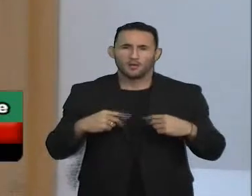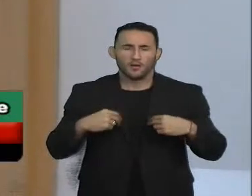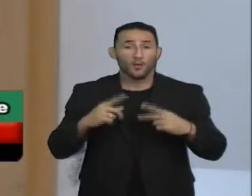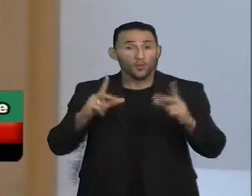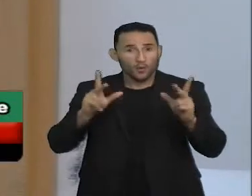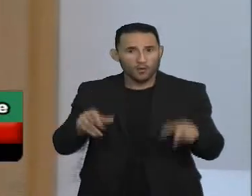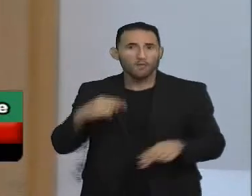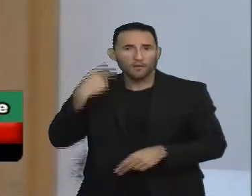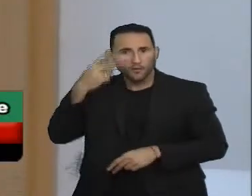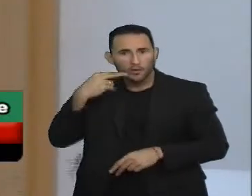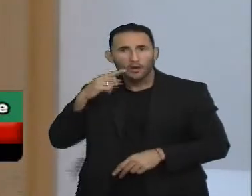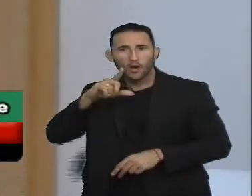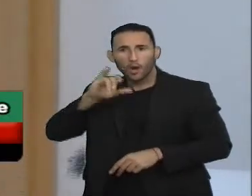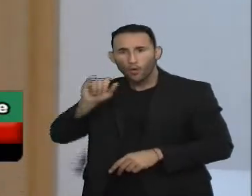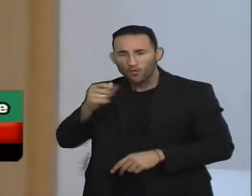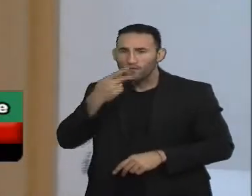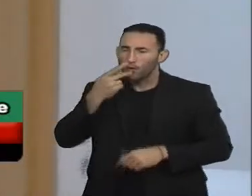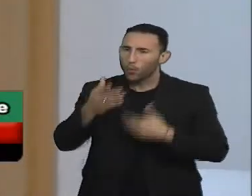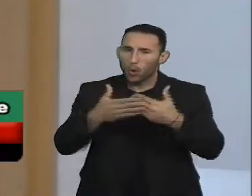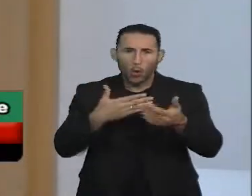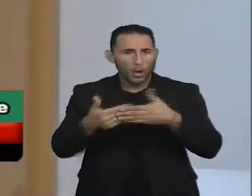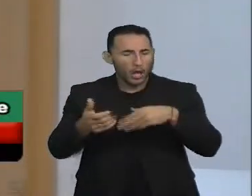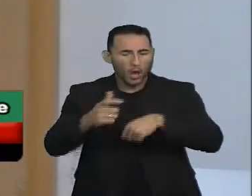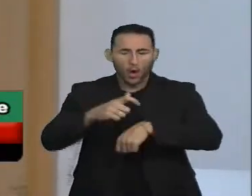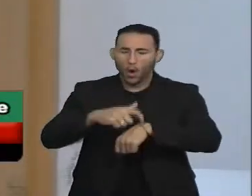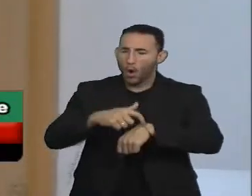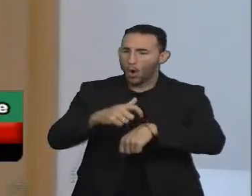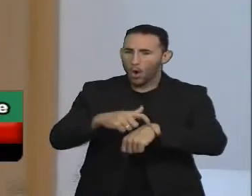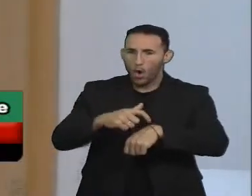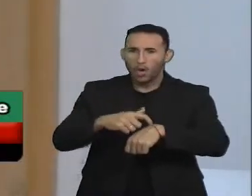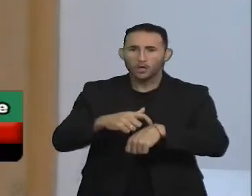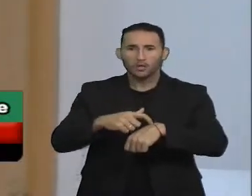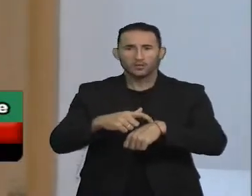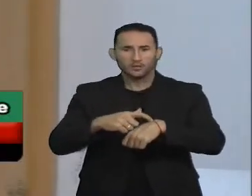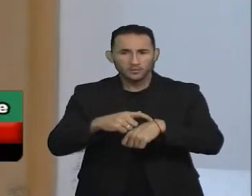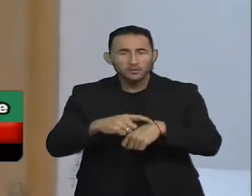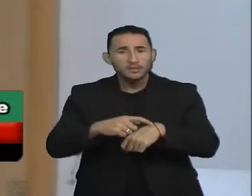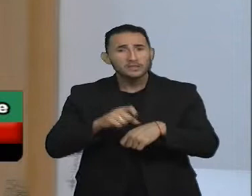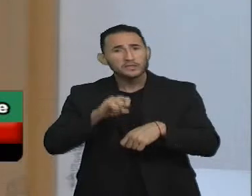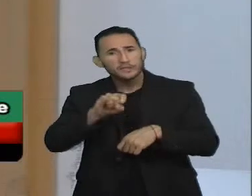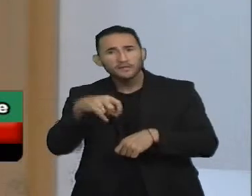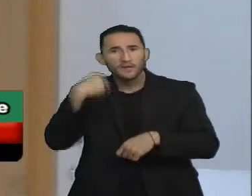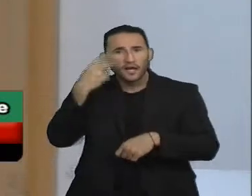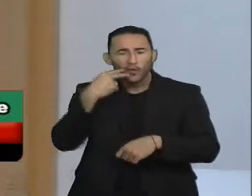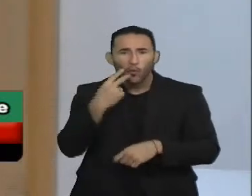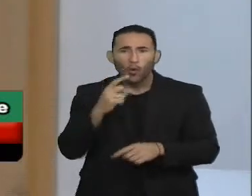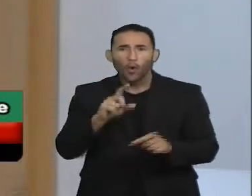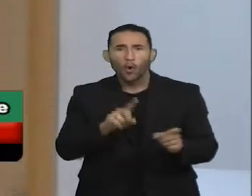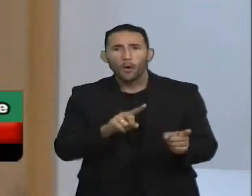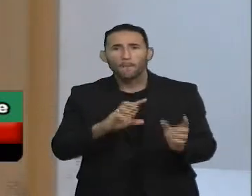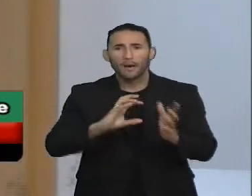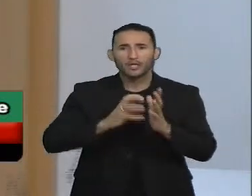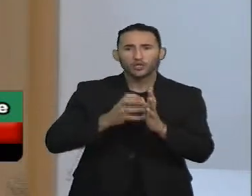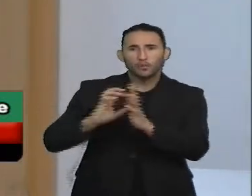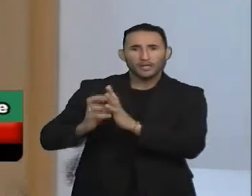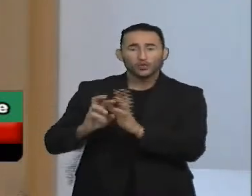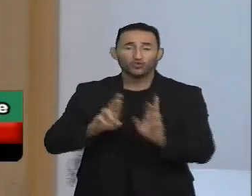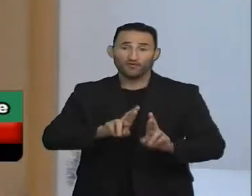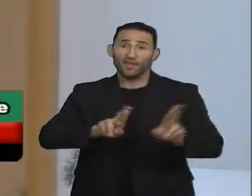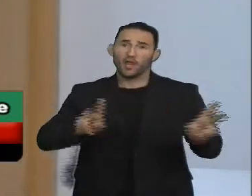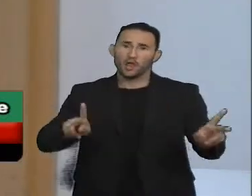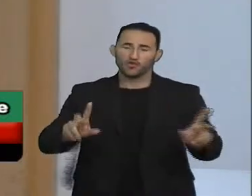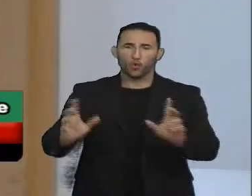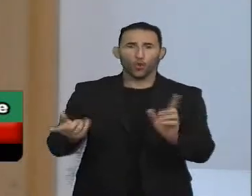Lúcia falou, qualquer hora, entendeu? Independente se o vereador é de oposição, de situação, é um cara que